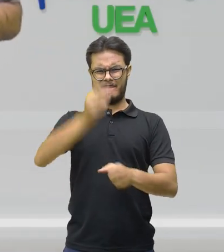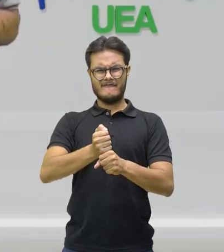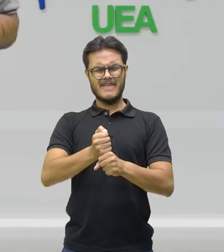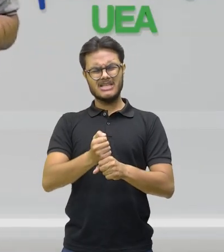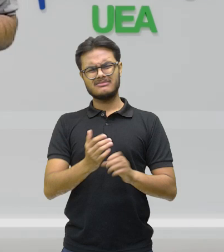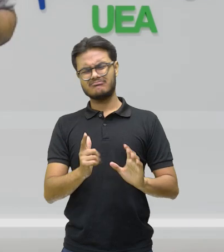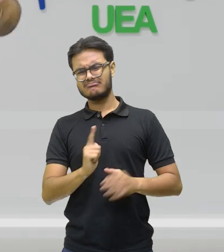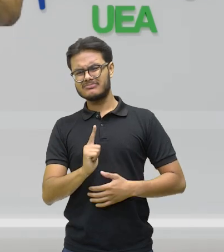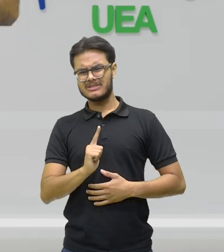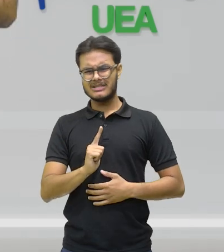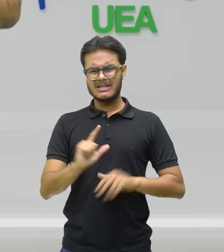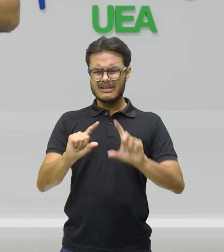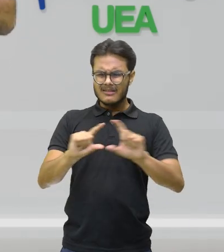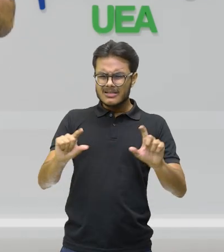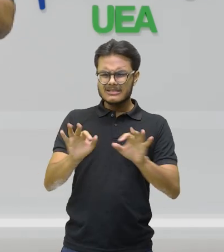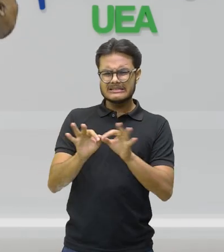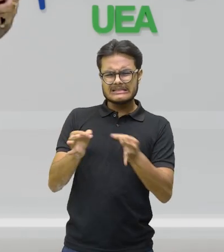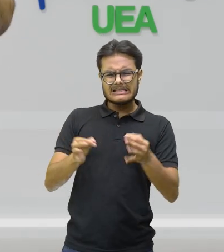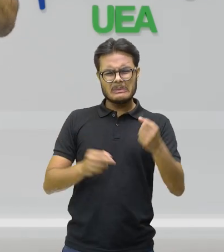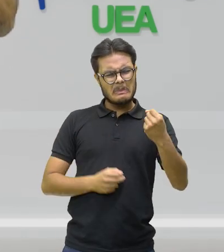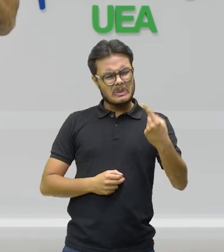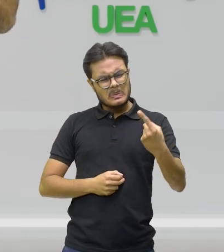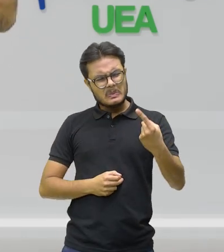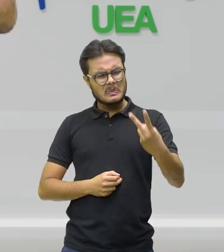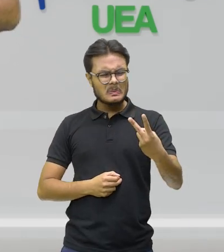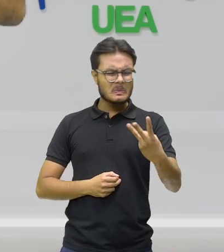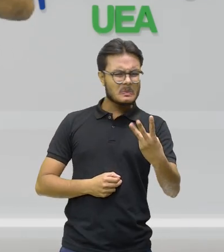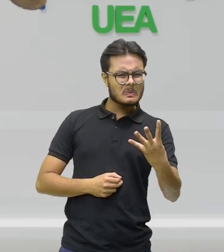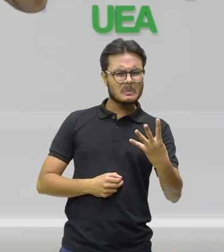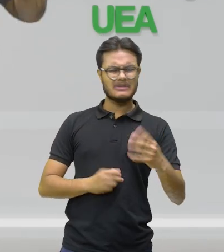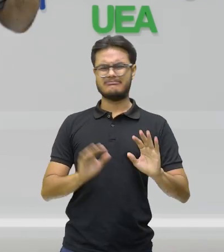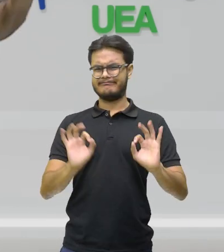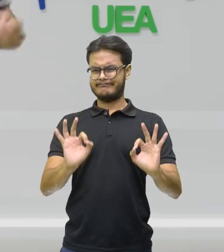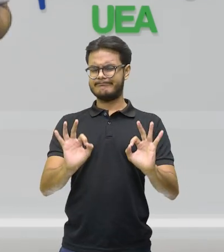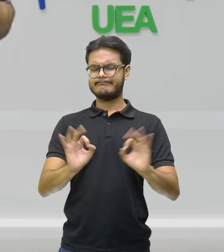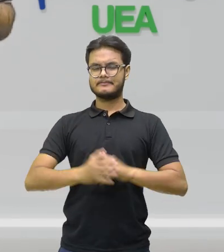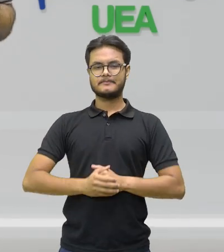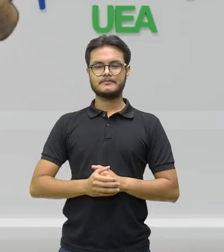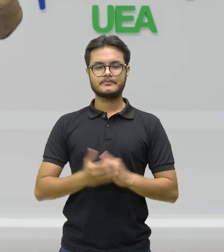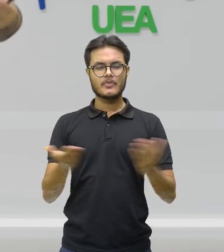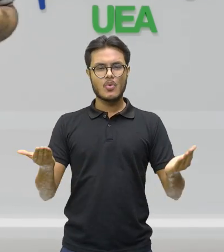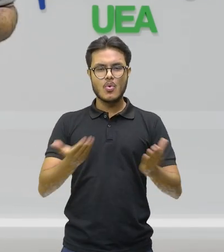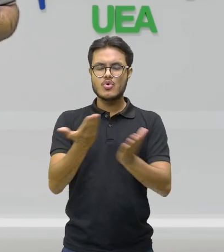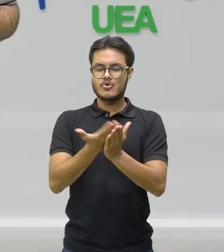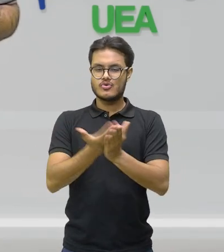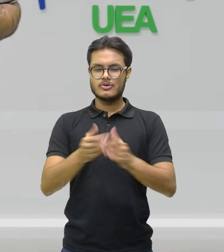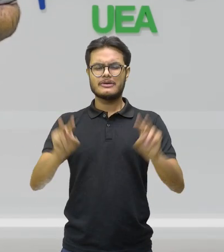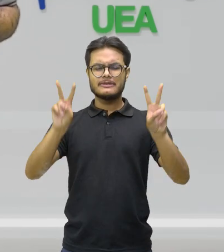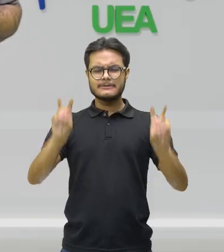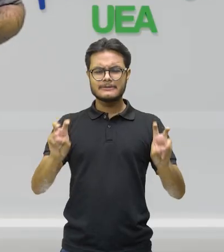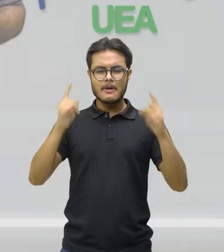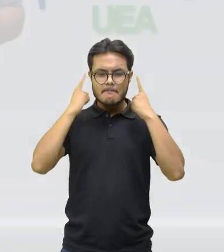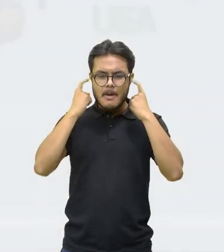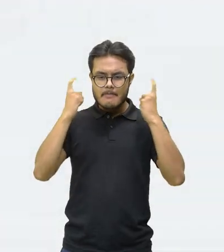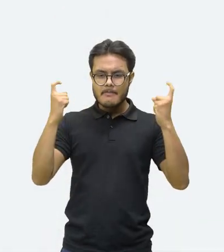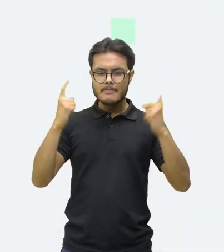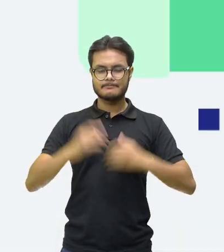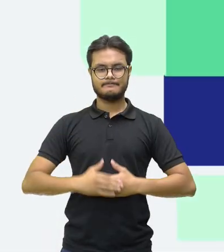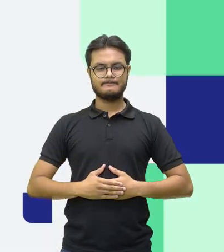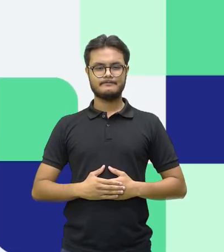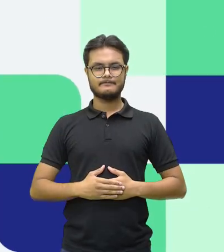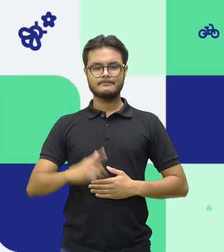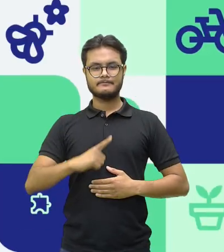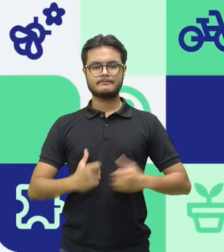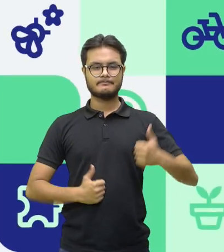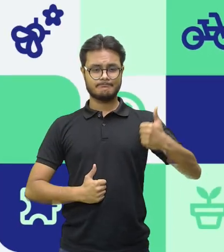pouquinho para ver as equações, são pelo menos 2 ou 3, só isso, o resto é teoria. O que vamos estudar nessa parte de ondas sonoras? Falar, primeiro, o